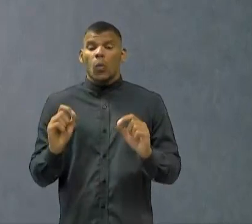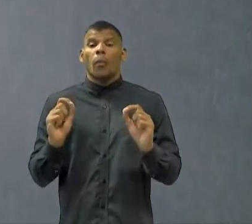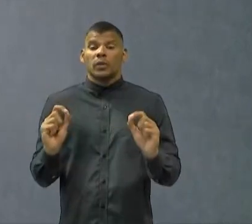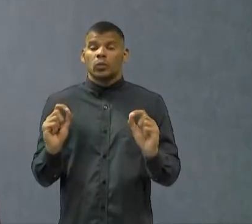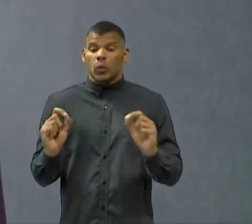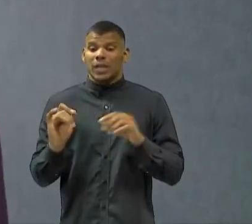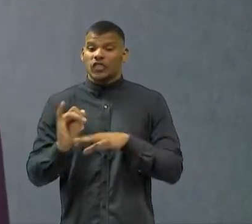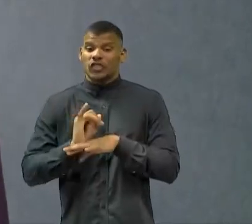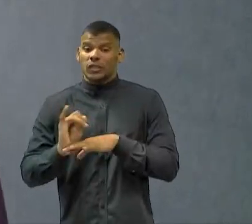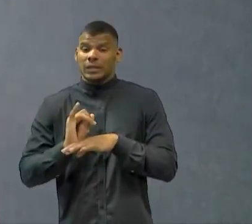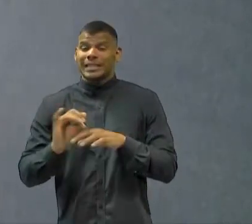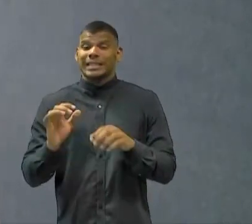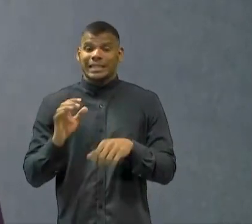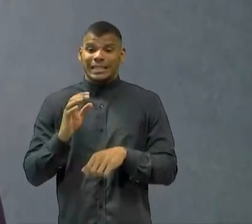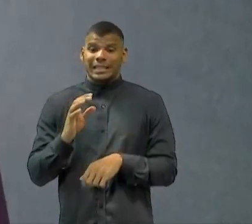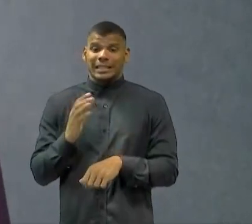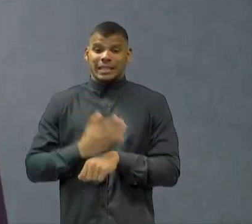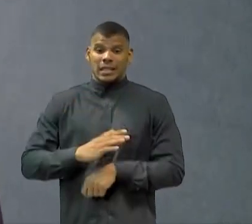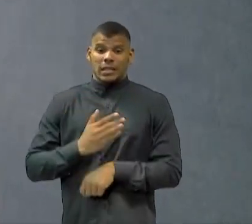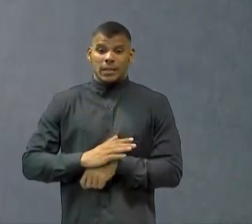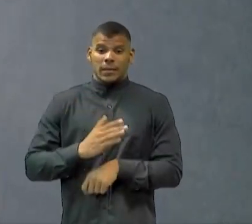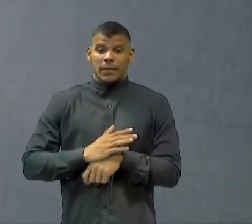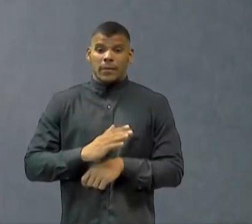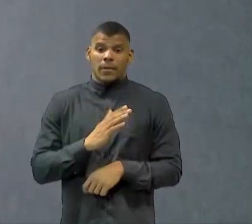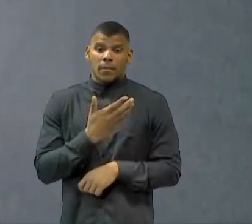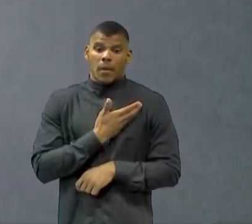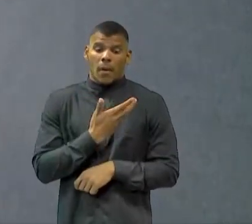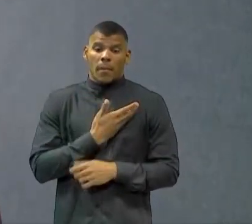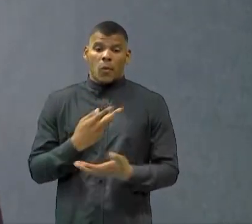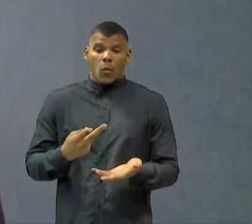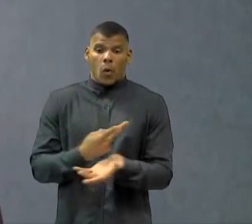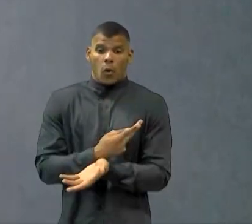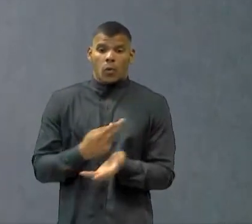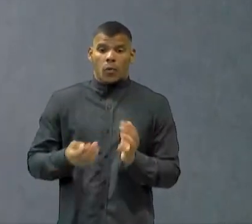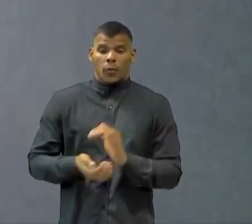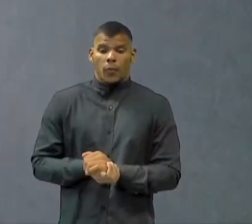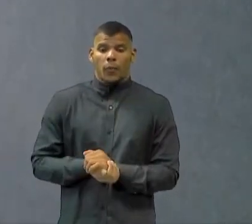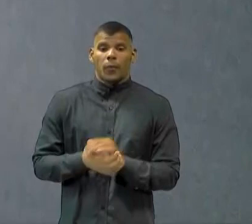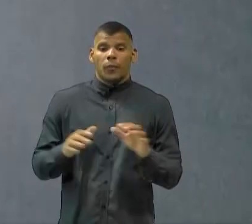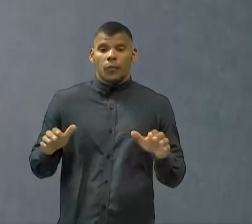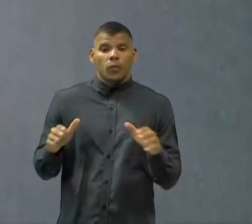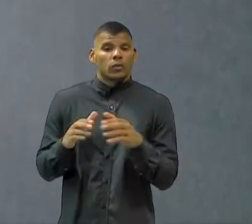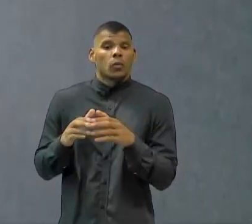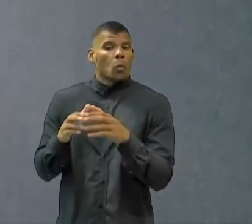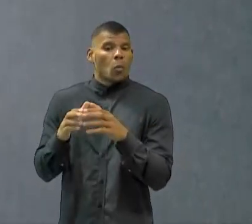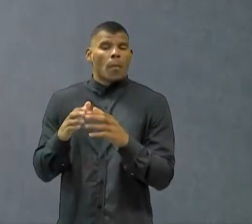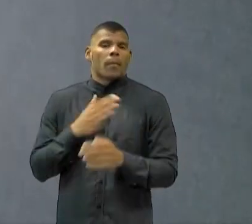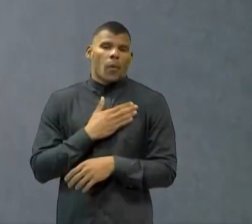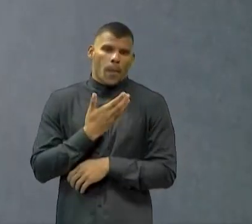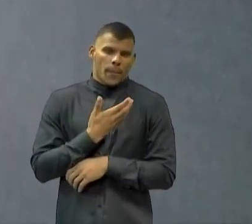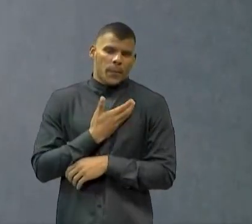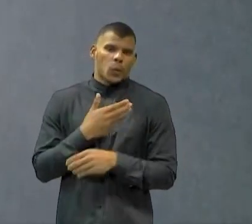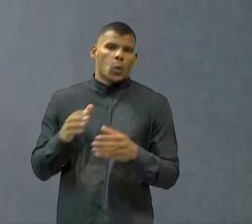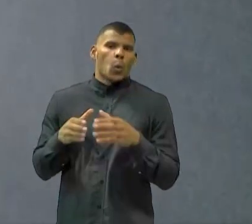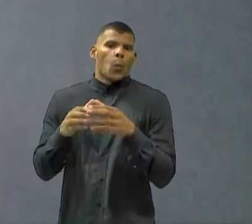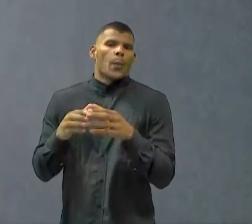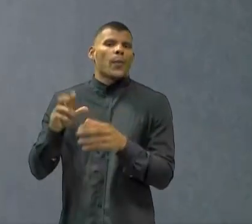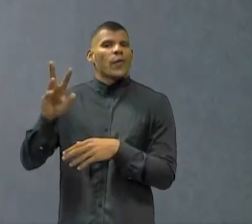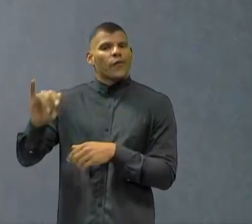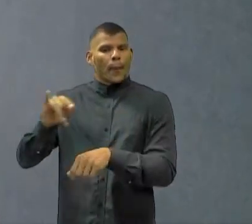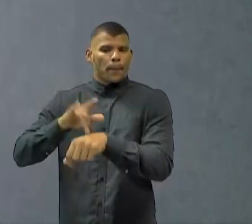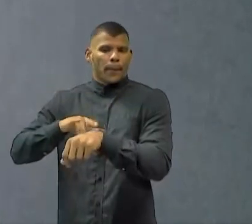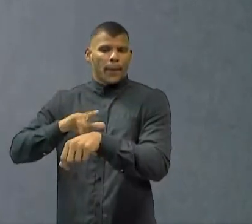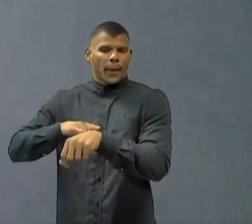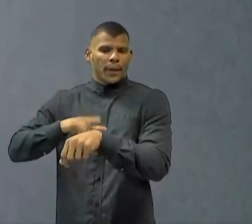violência. Vou te contar um caso que aconteceu com uma amiga minha. Estávamos juntas e ela foi ao banheiro. Quando